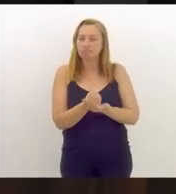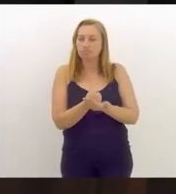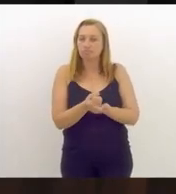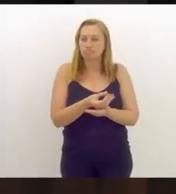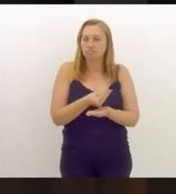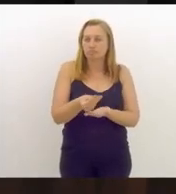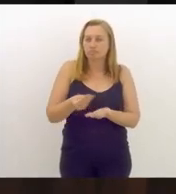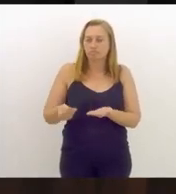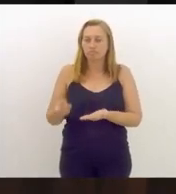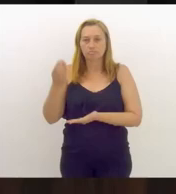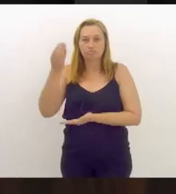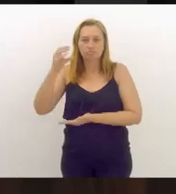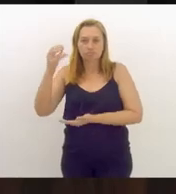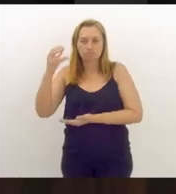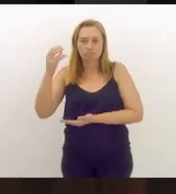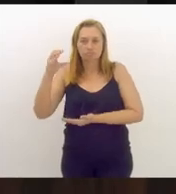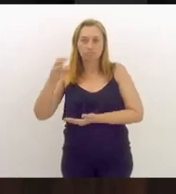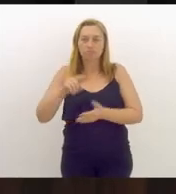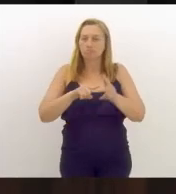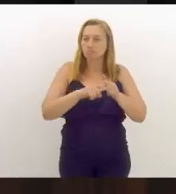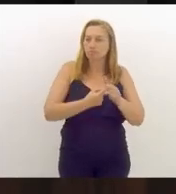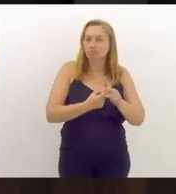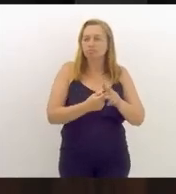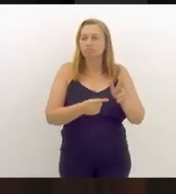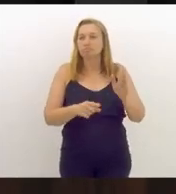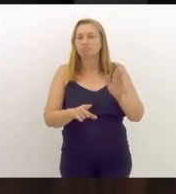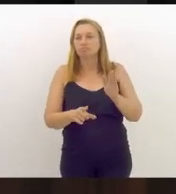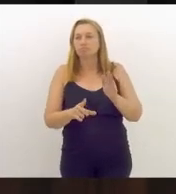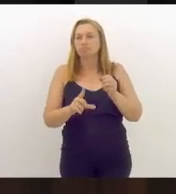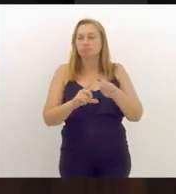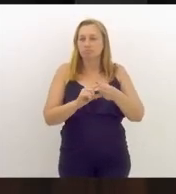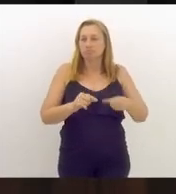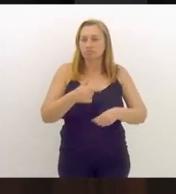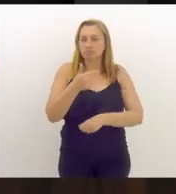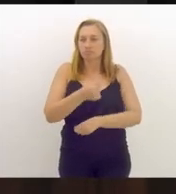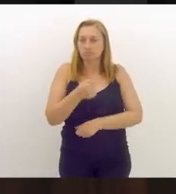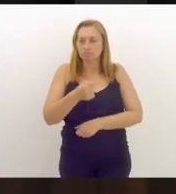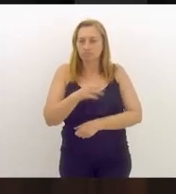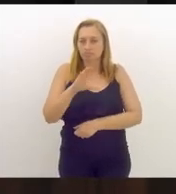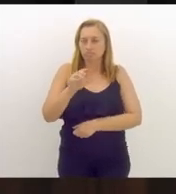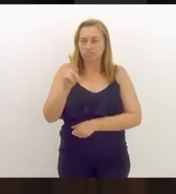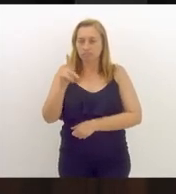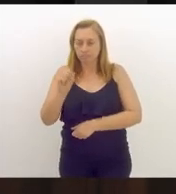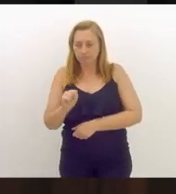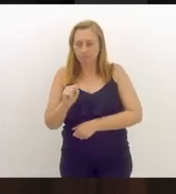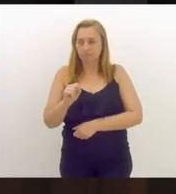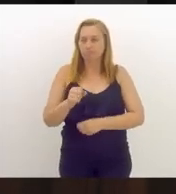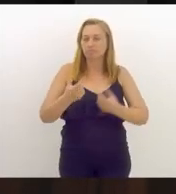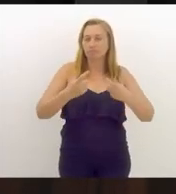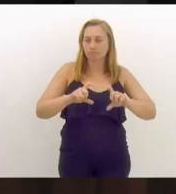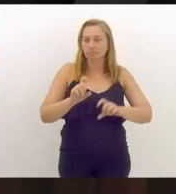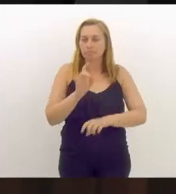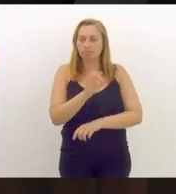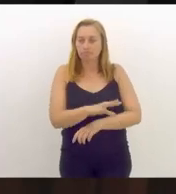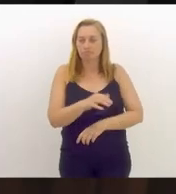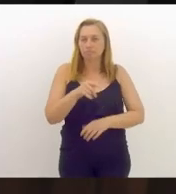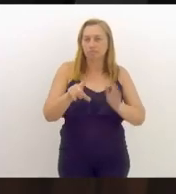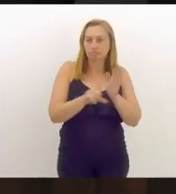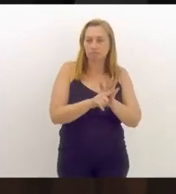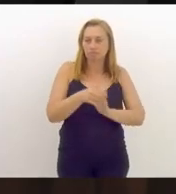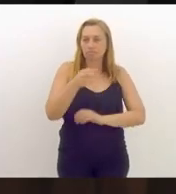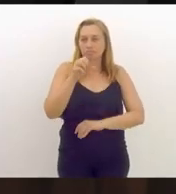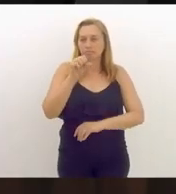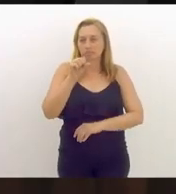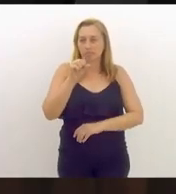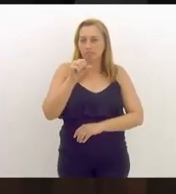Distribuição de Niterói regulamento aplicação do artigo sétimo caput e parágrafo único da lei 9.492 de